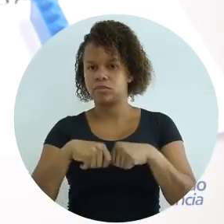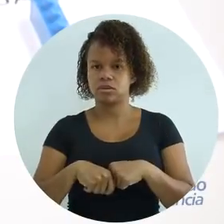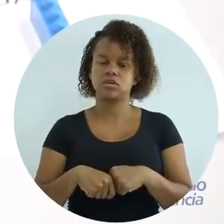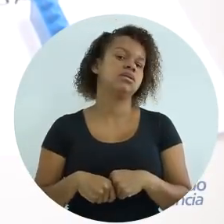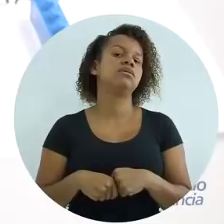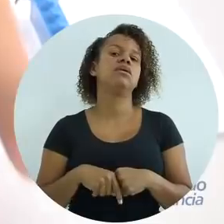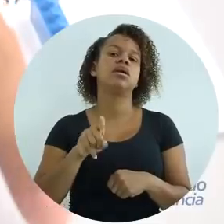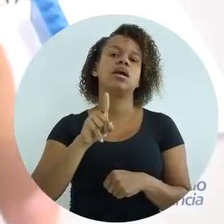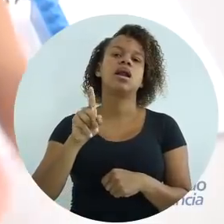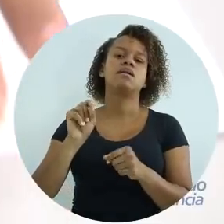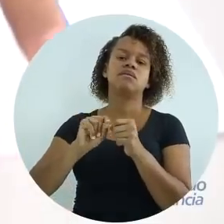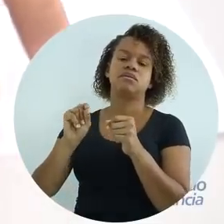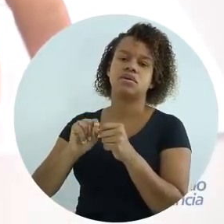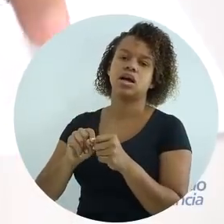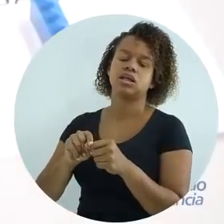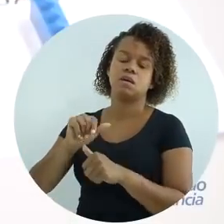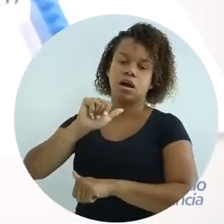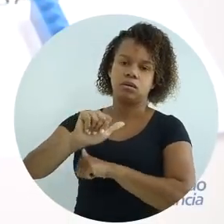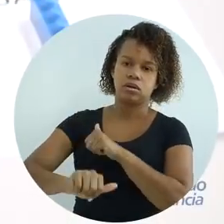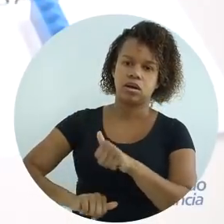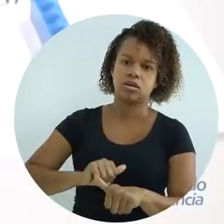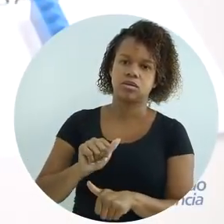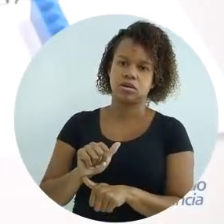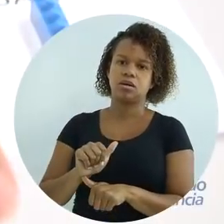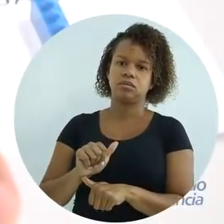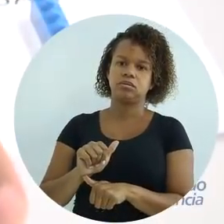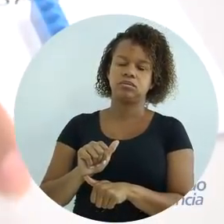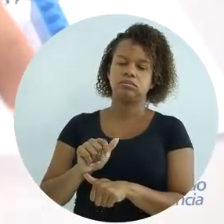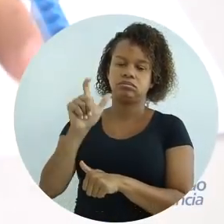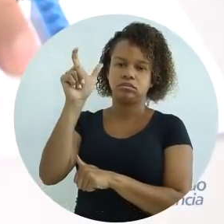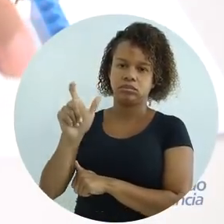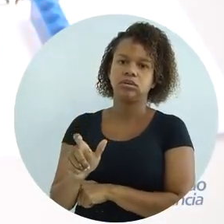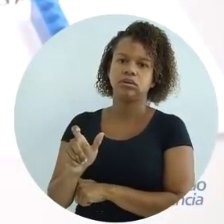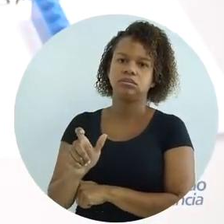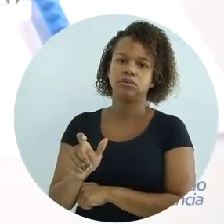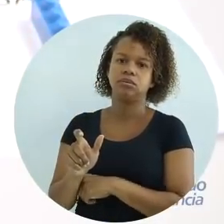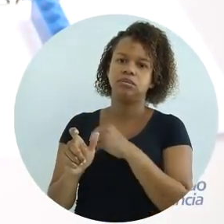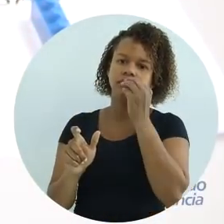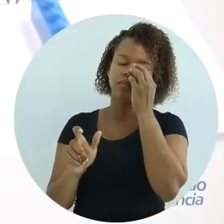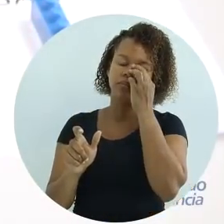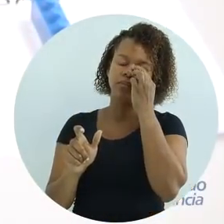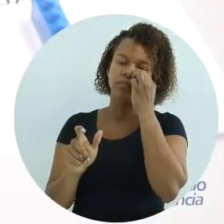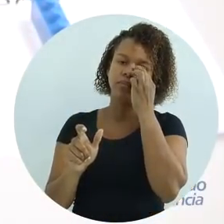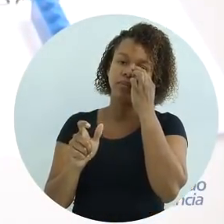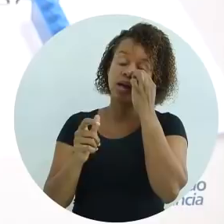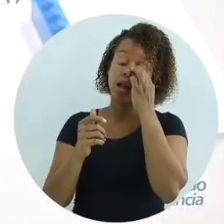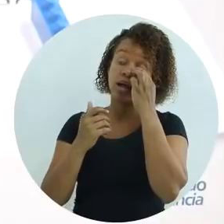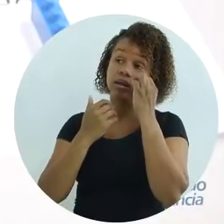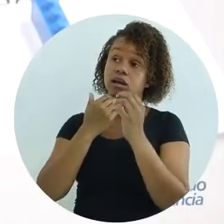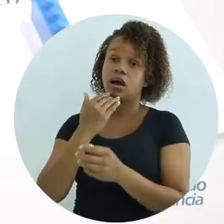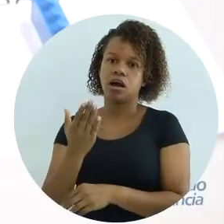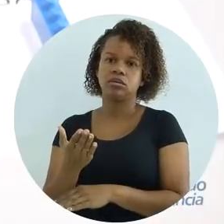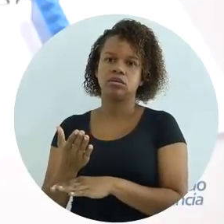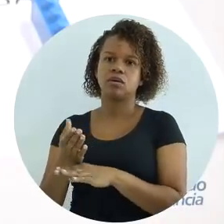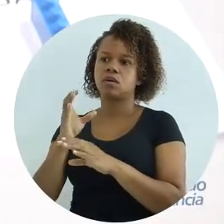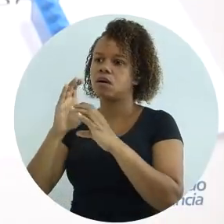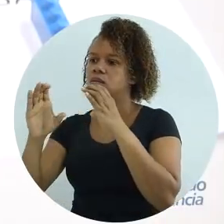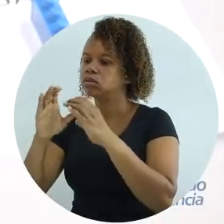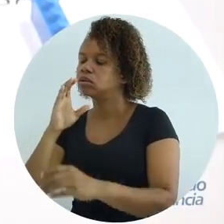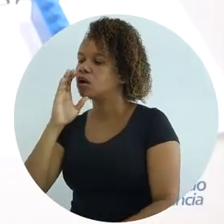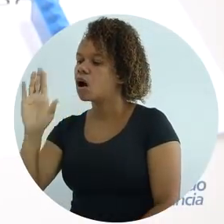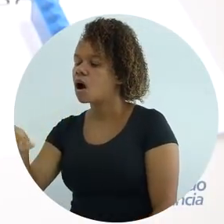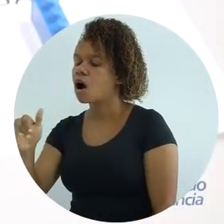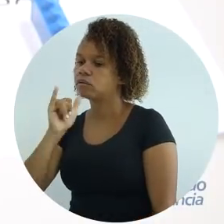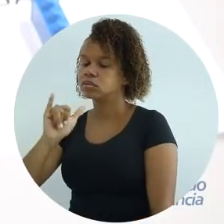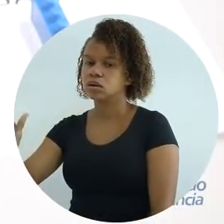possível que ela faça uma alteração deste tipo sem antes comunicar ao cliente que fez o pedido